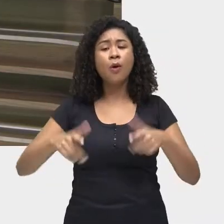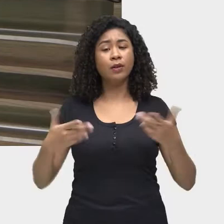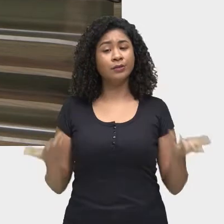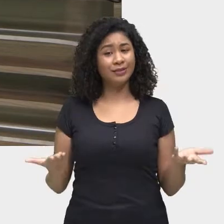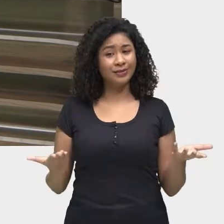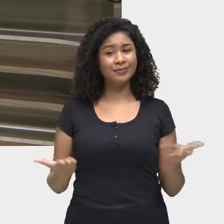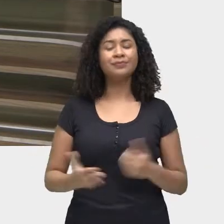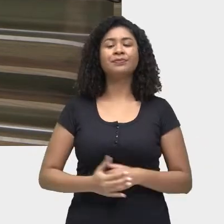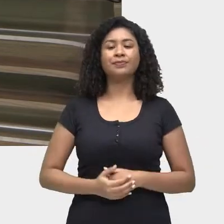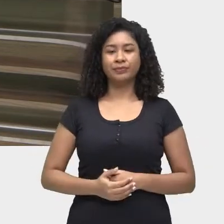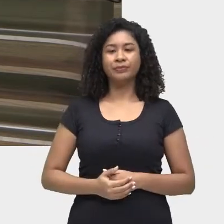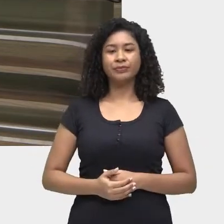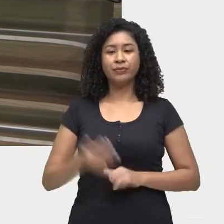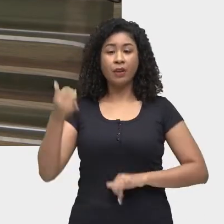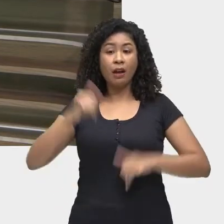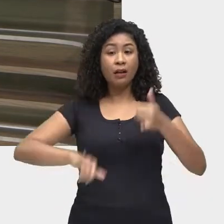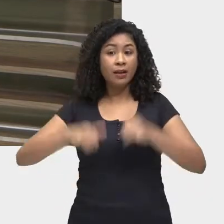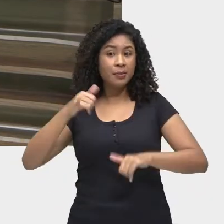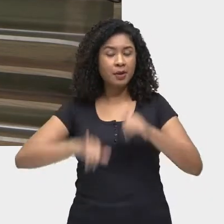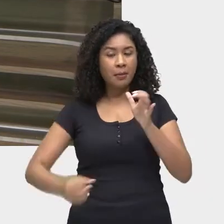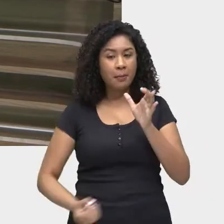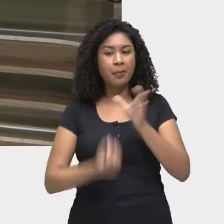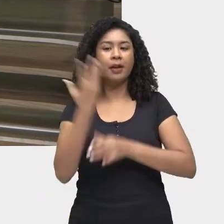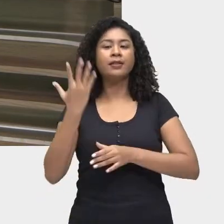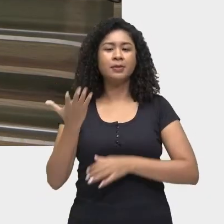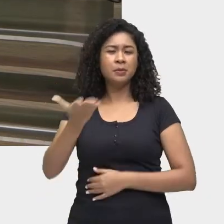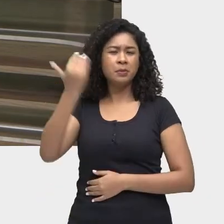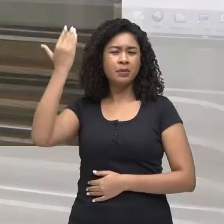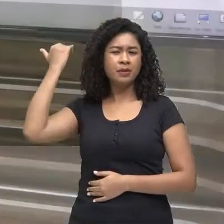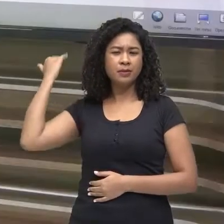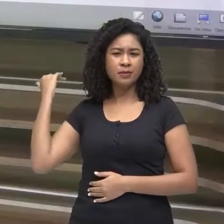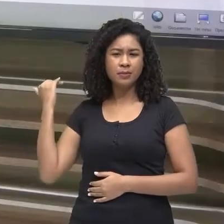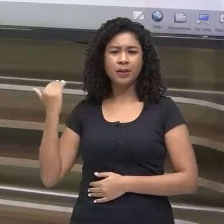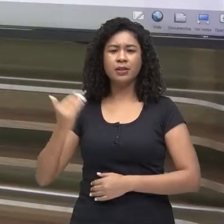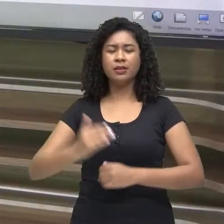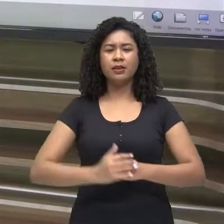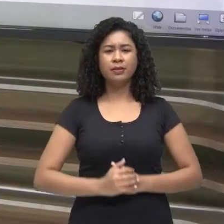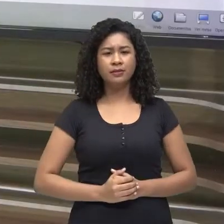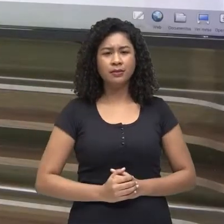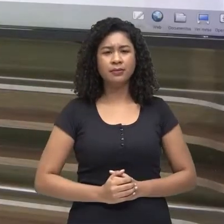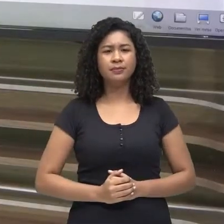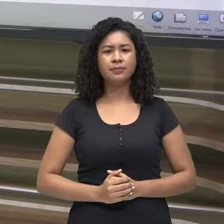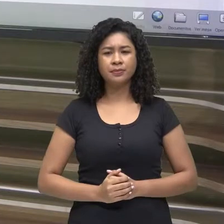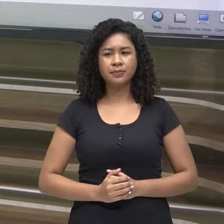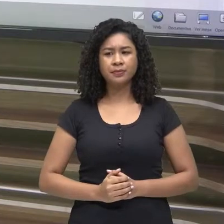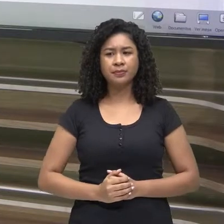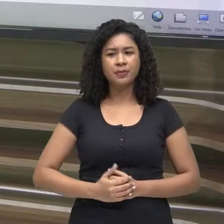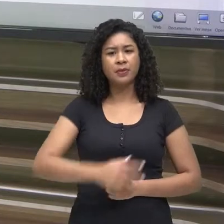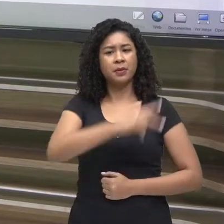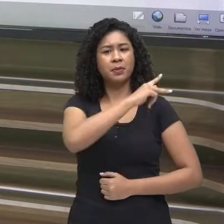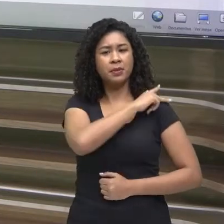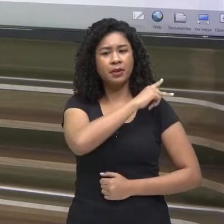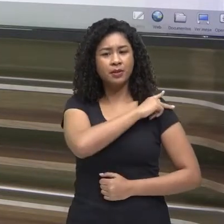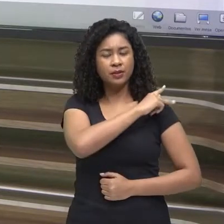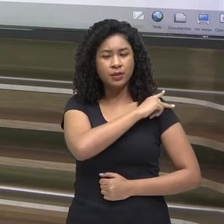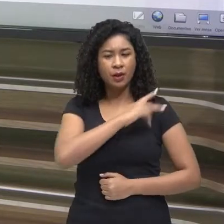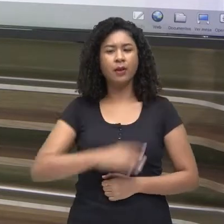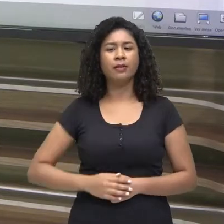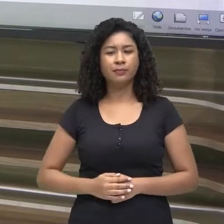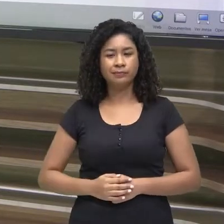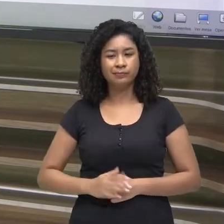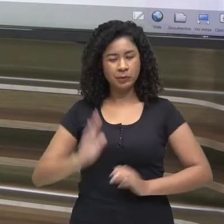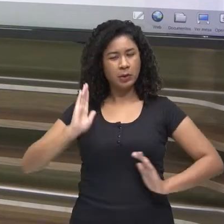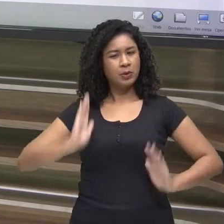esse aparecimento, gente, foi lá na pré-história. Então, no momento em que o nosso homem pré-histórico ele teve o domínio